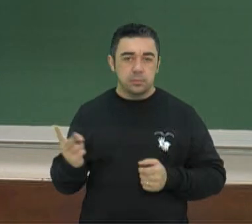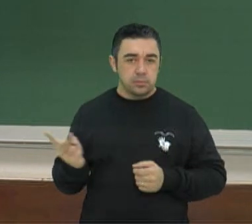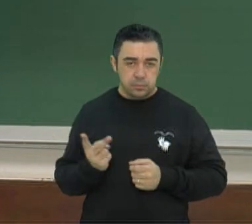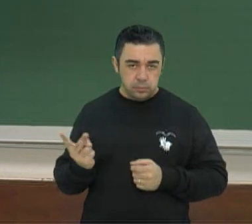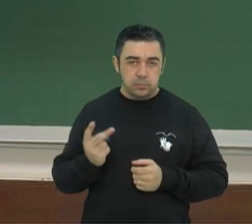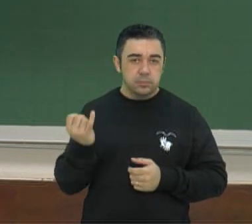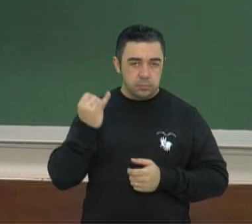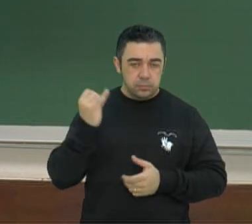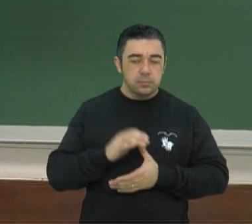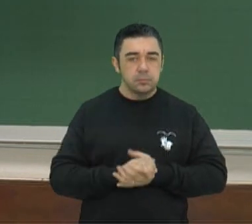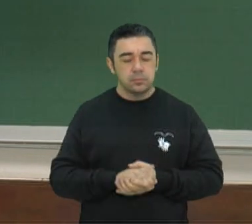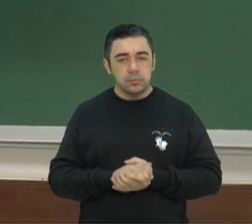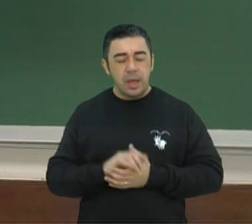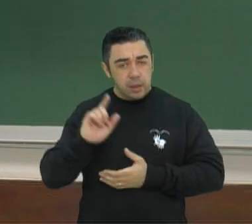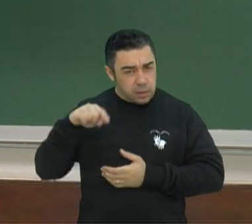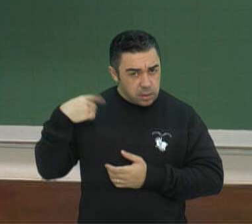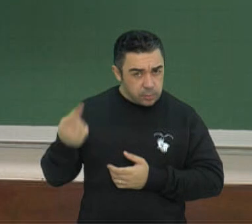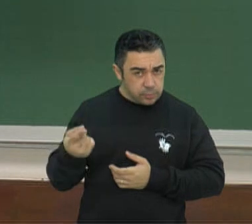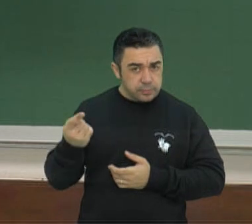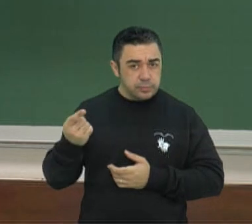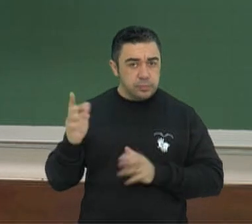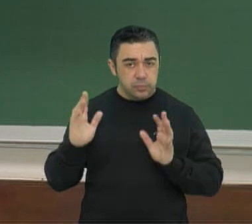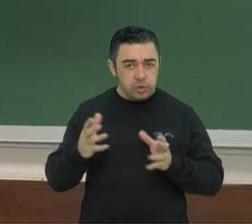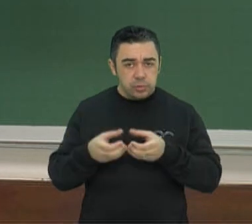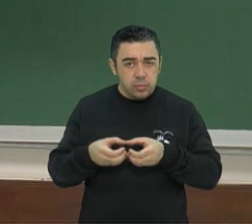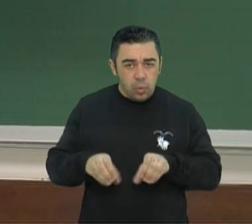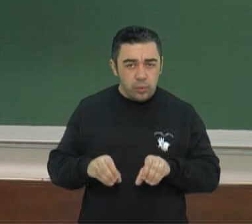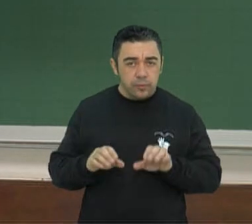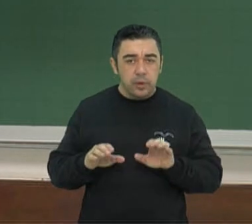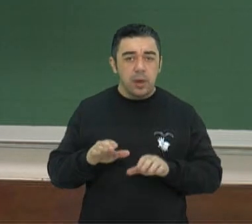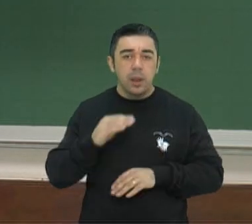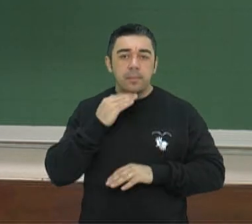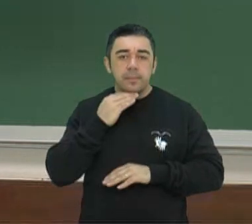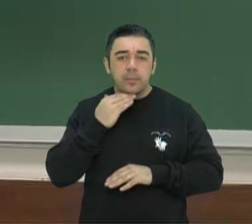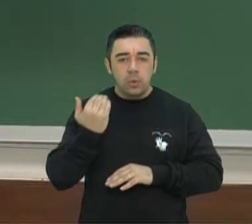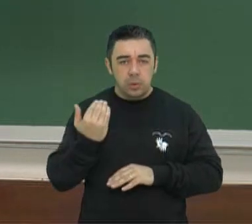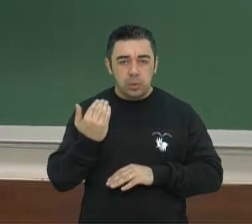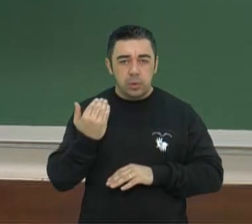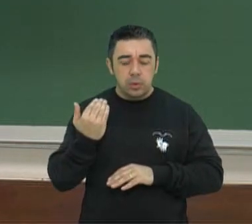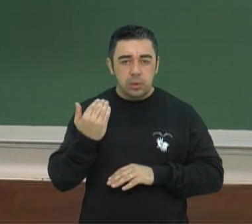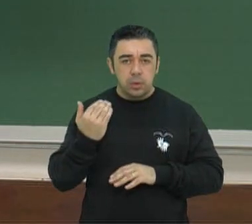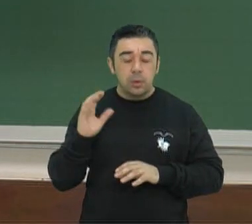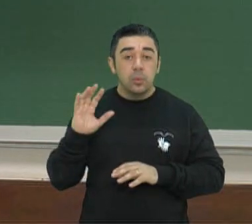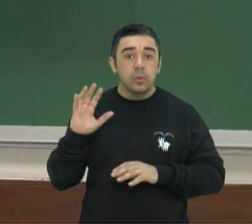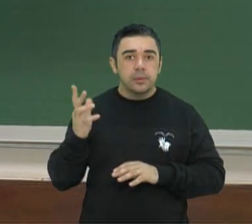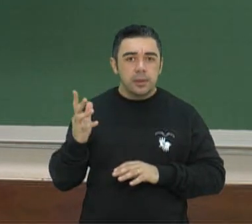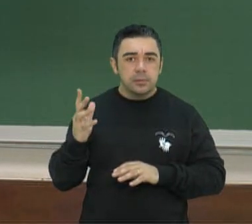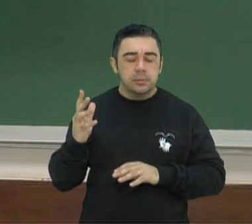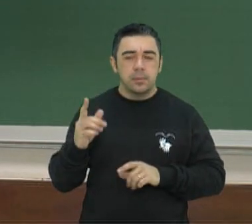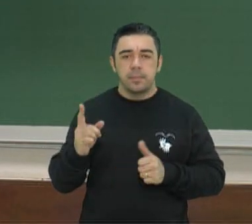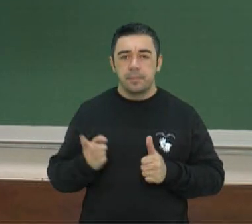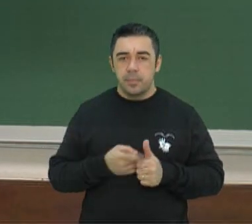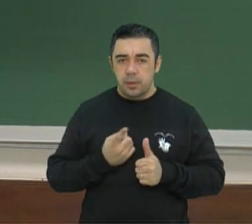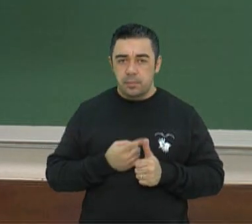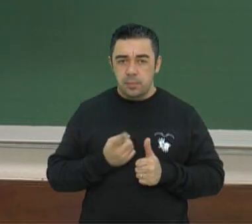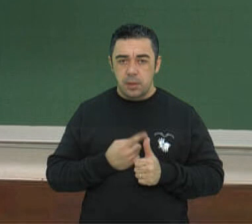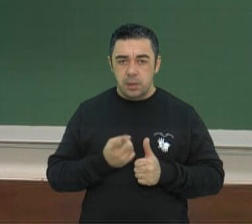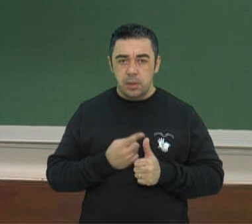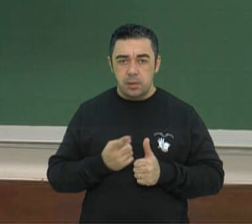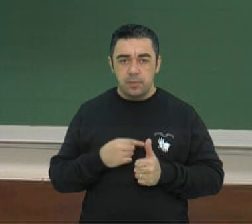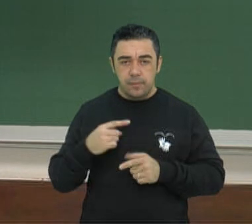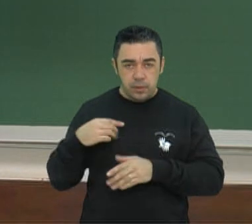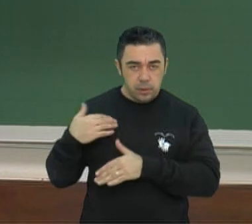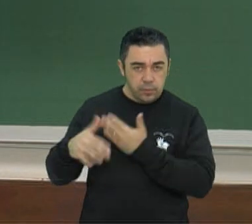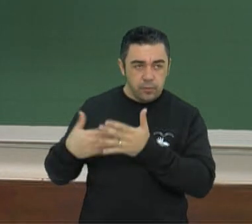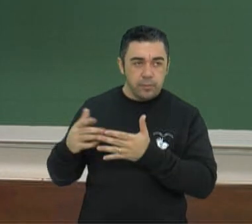ali uma com a outra. Depois que isso ocorreu, ela botou os ovos, ela morre. O que vai acontecer? Primeiro, as galhas que vão se